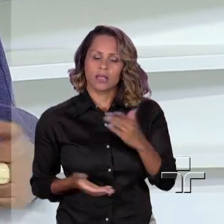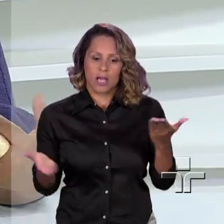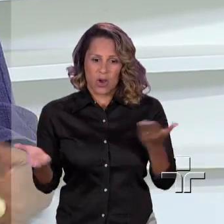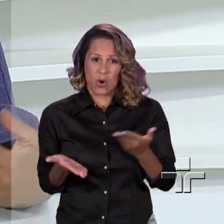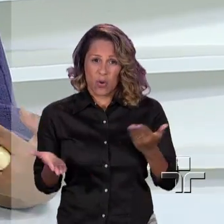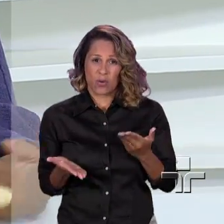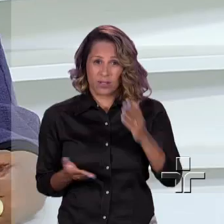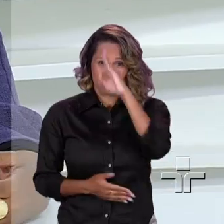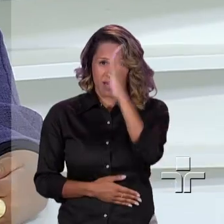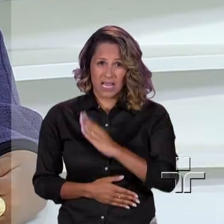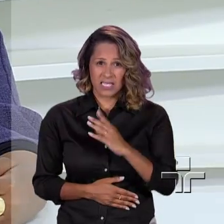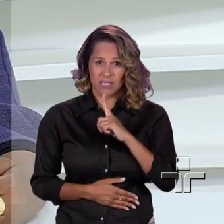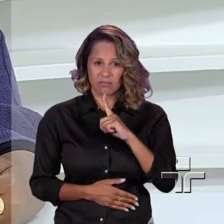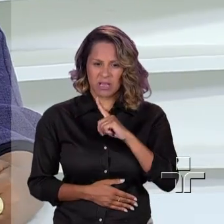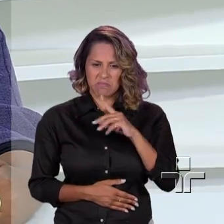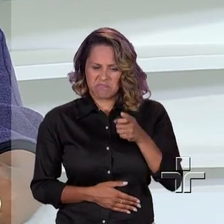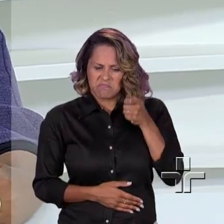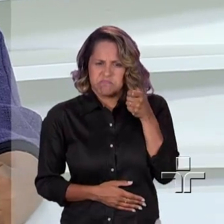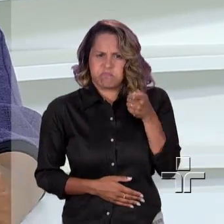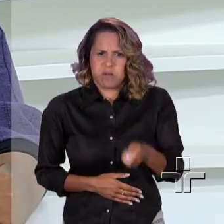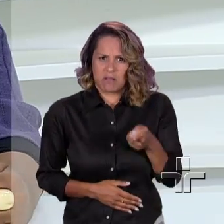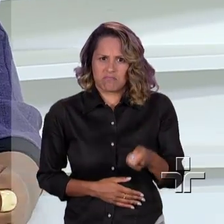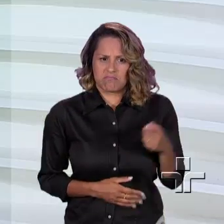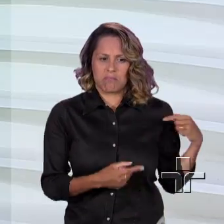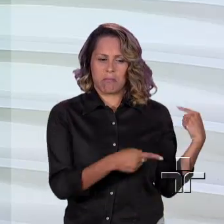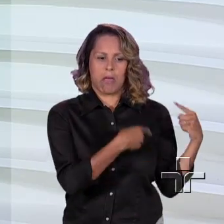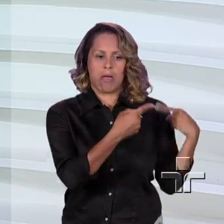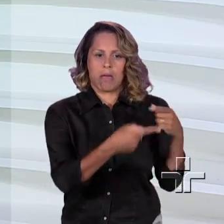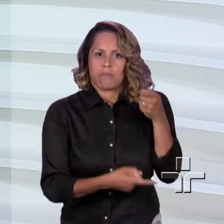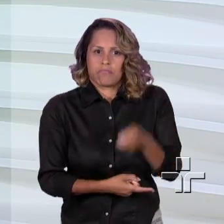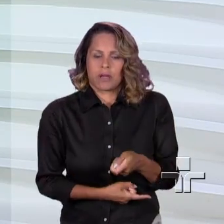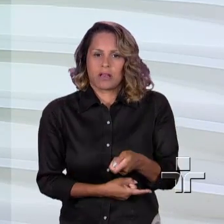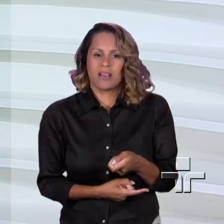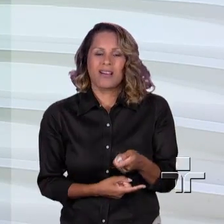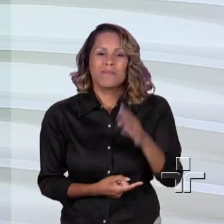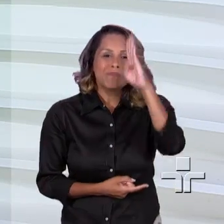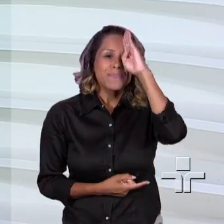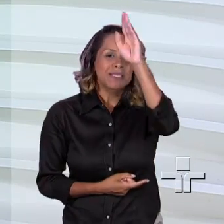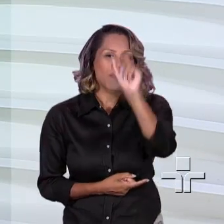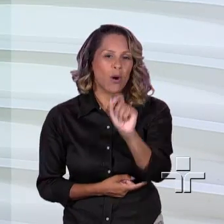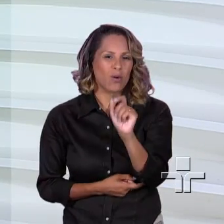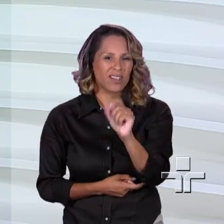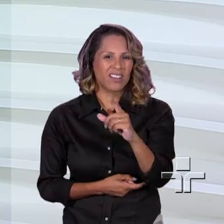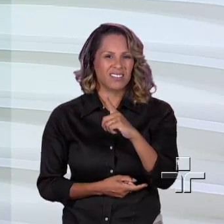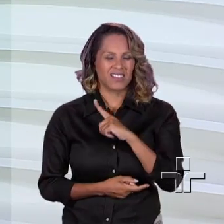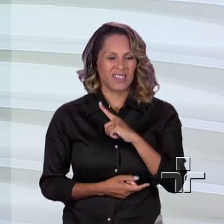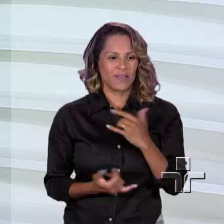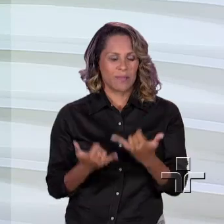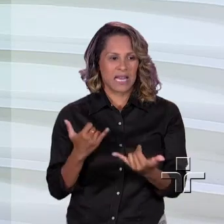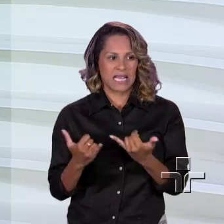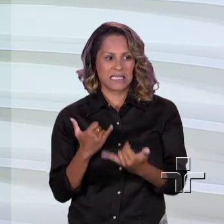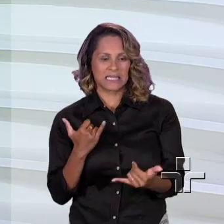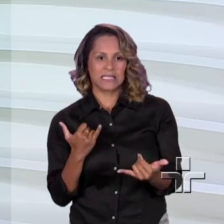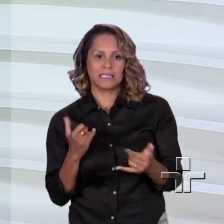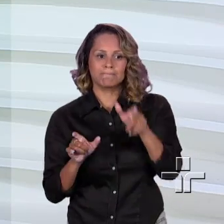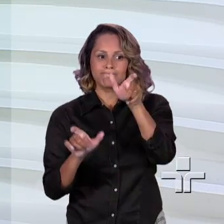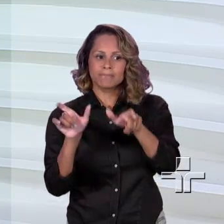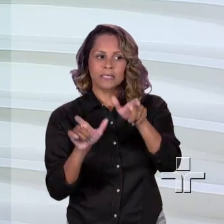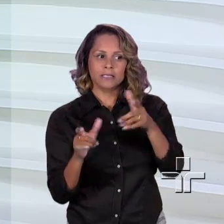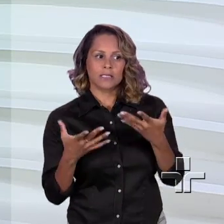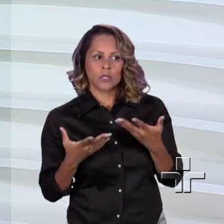recentemente, principalmente nessa recusa, ou melhor dizendo, nessa reação às